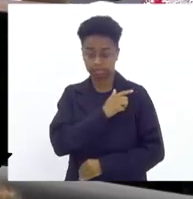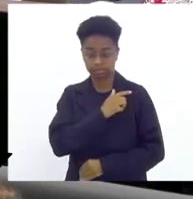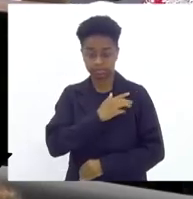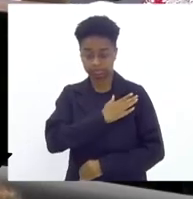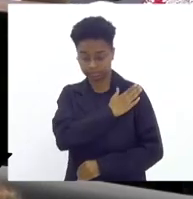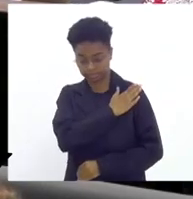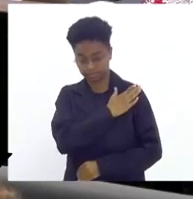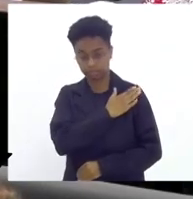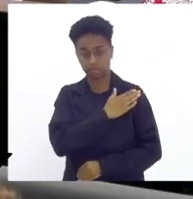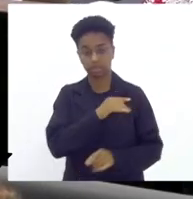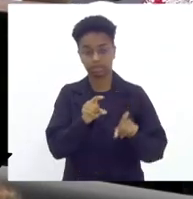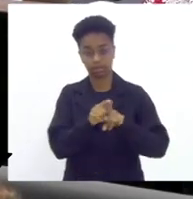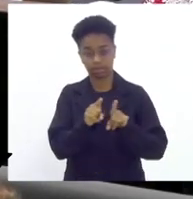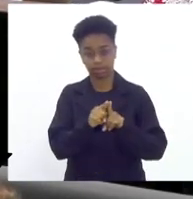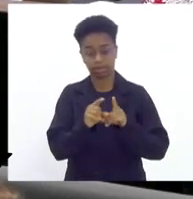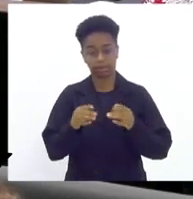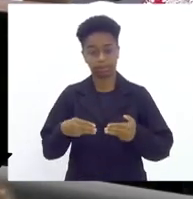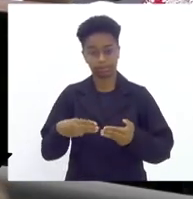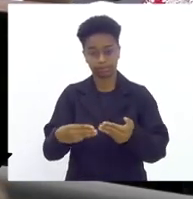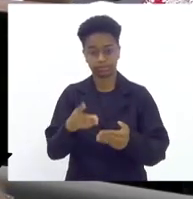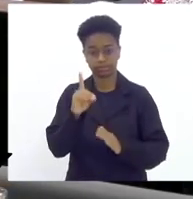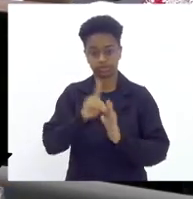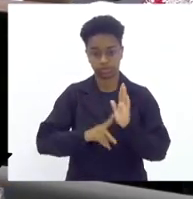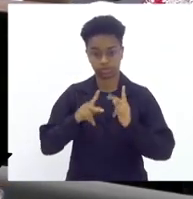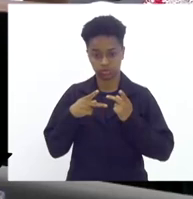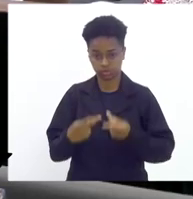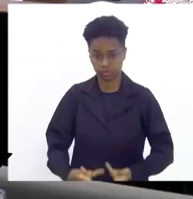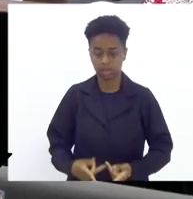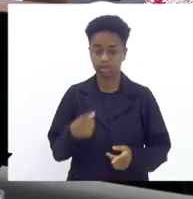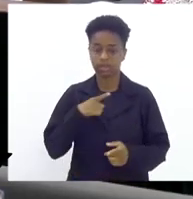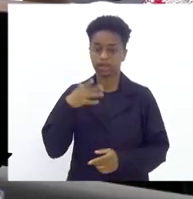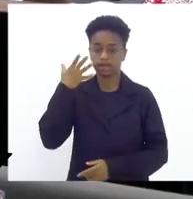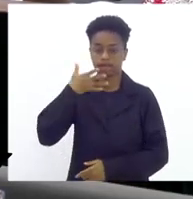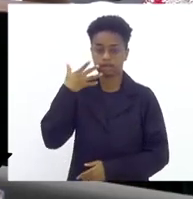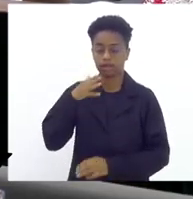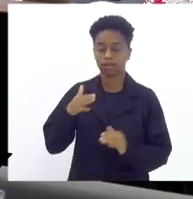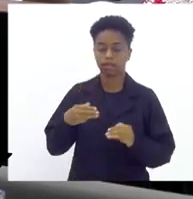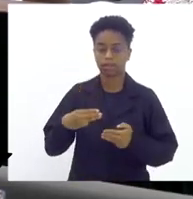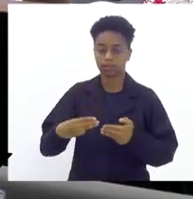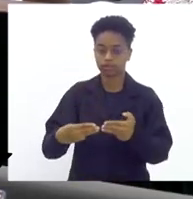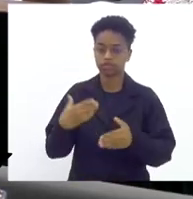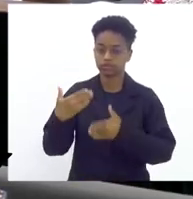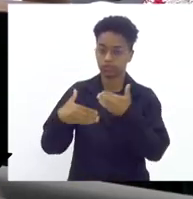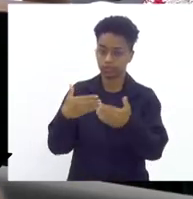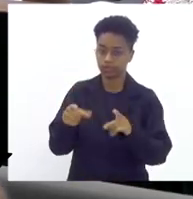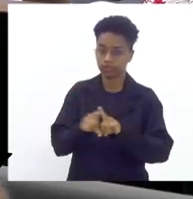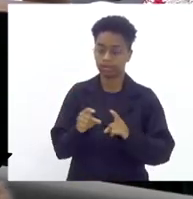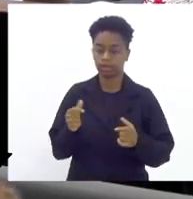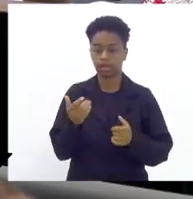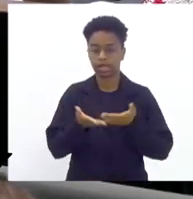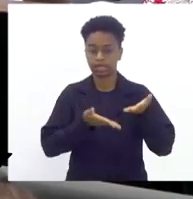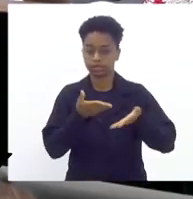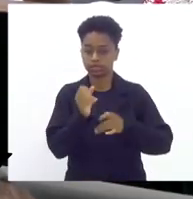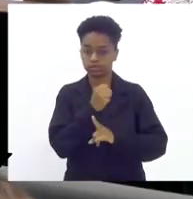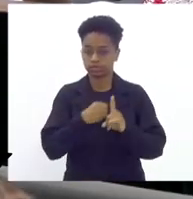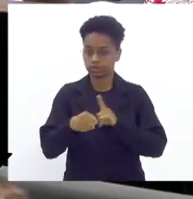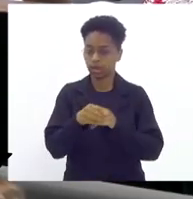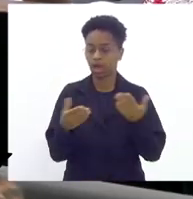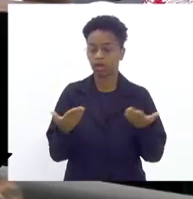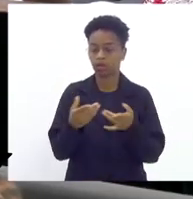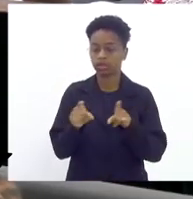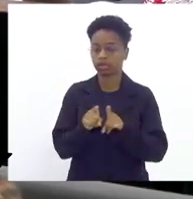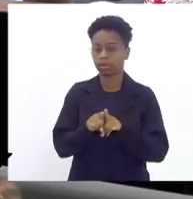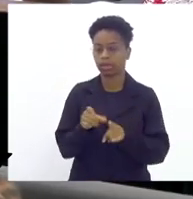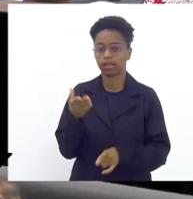Ministério dos Direitos Humanos então tivemos a fala do ministério de desenvolvimento e assistência social agora vem a nossa fala também da